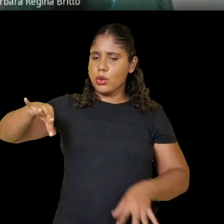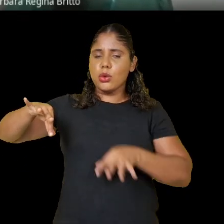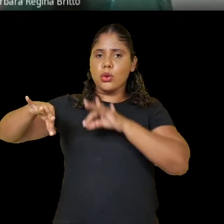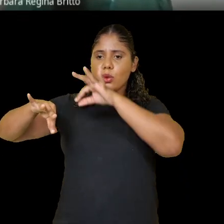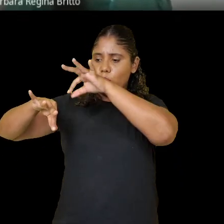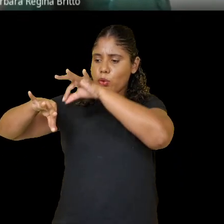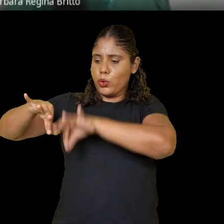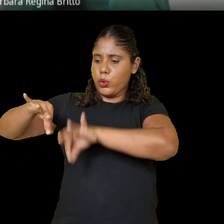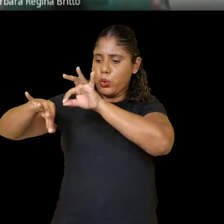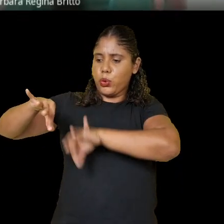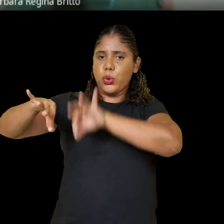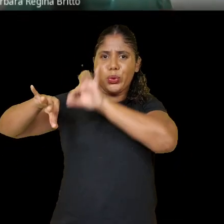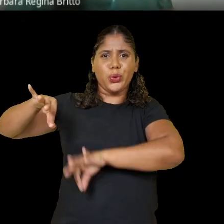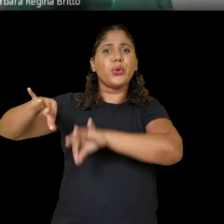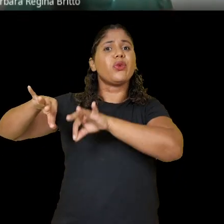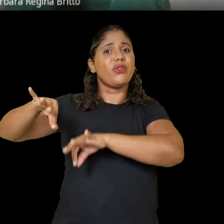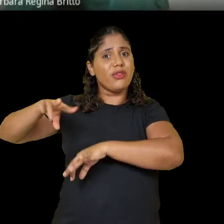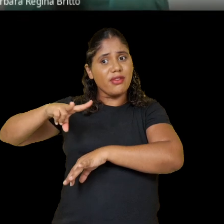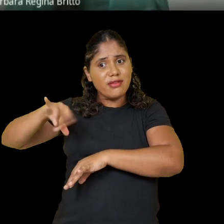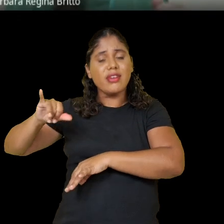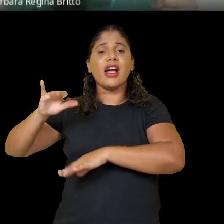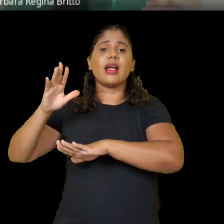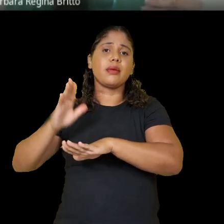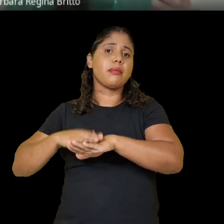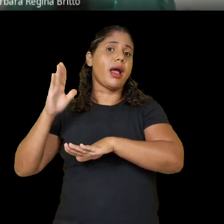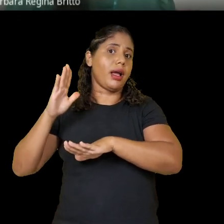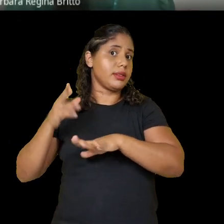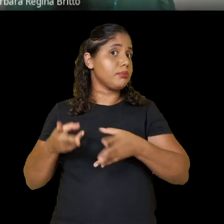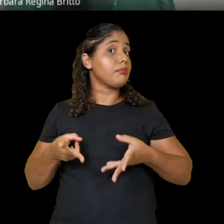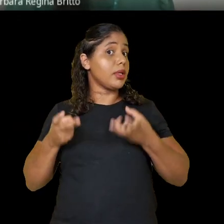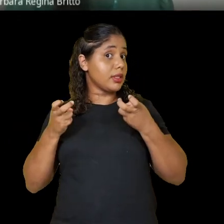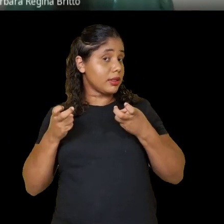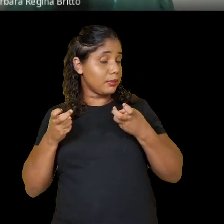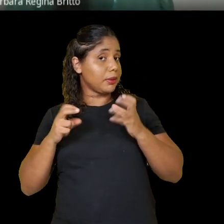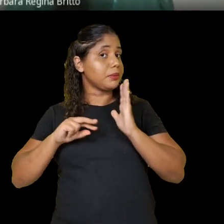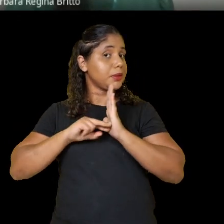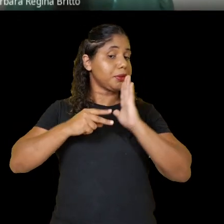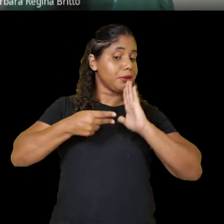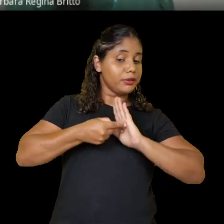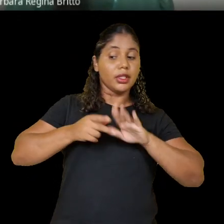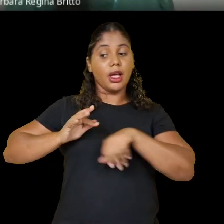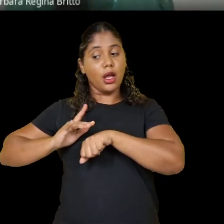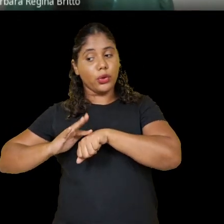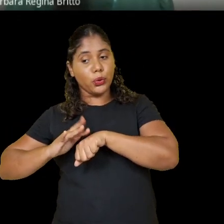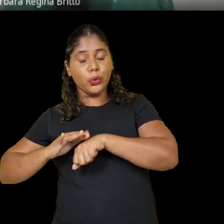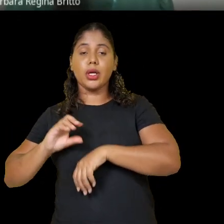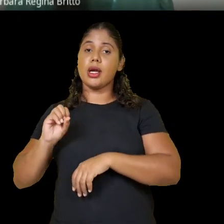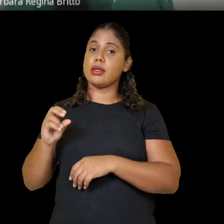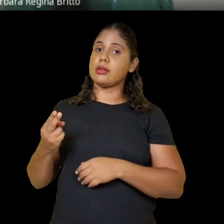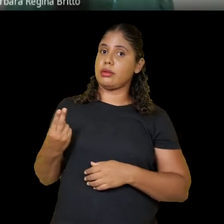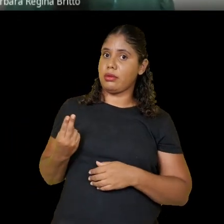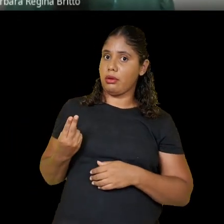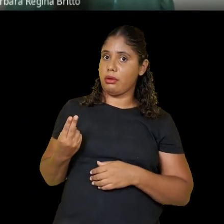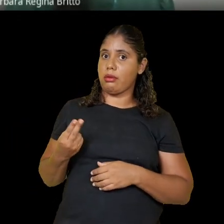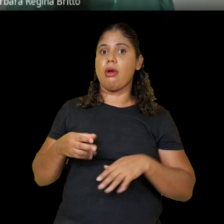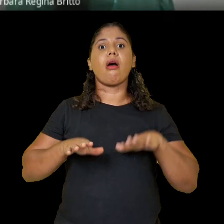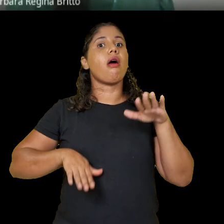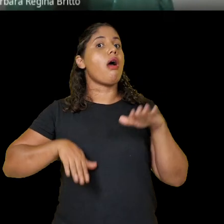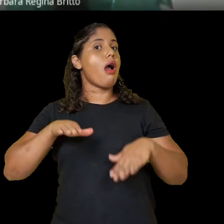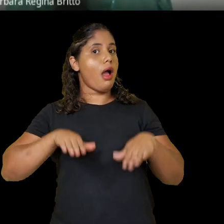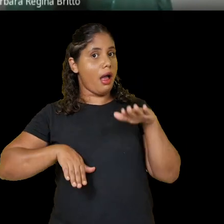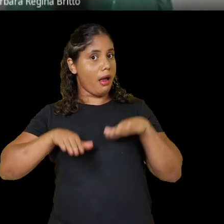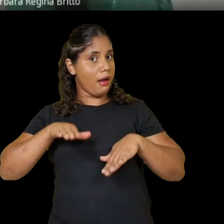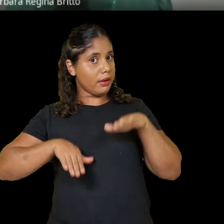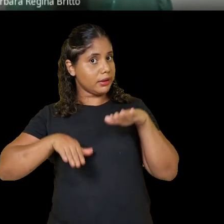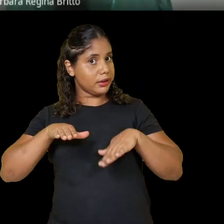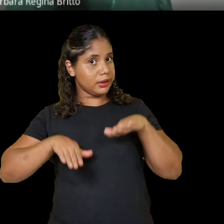tem que avaliar o que é secreção fisiológica e o que é secreção patológica. Muitas das vezes a paciente ela não entende isso e a gente